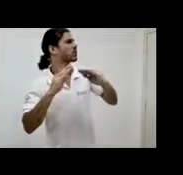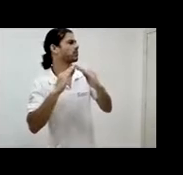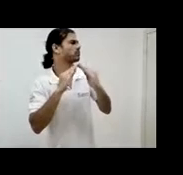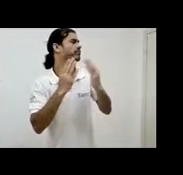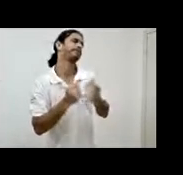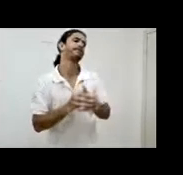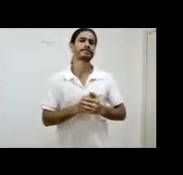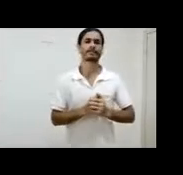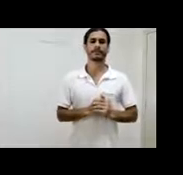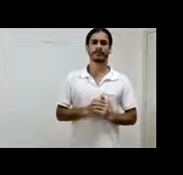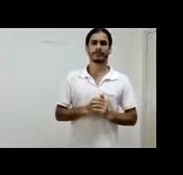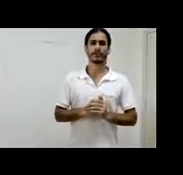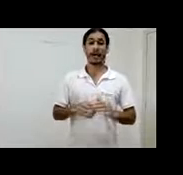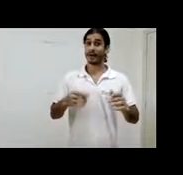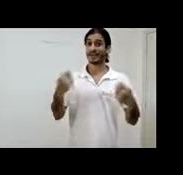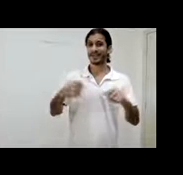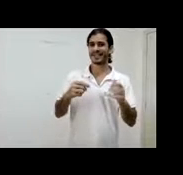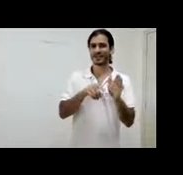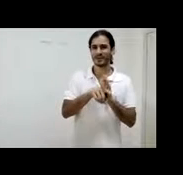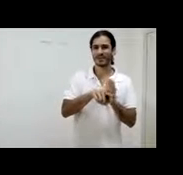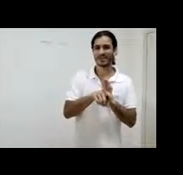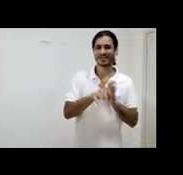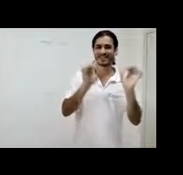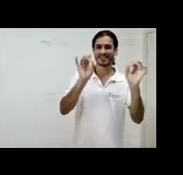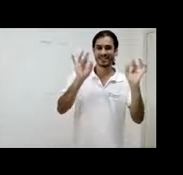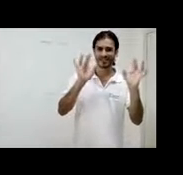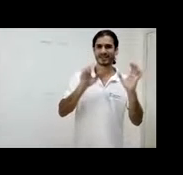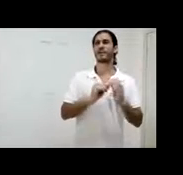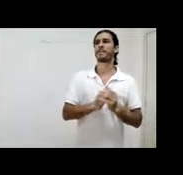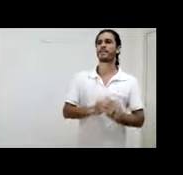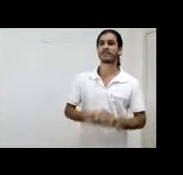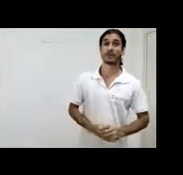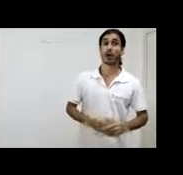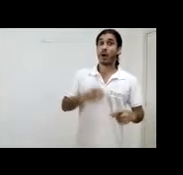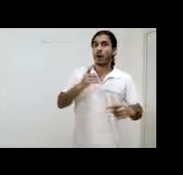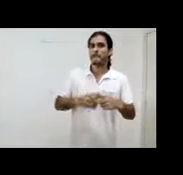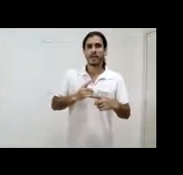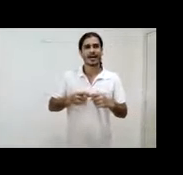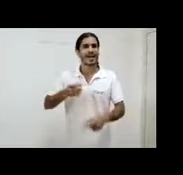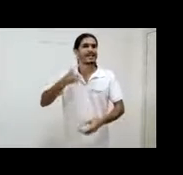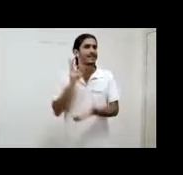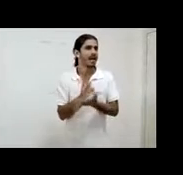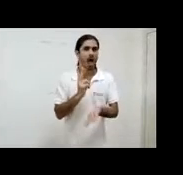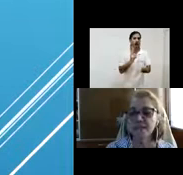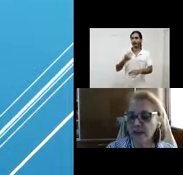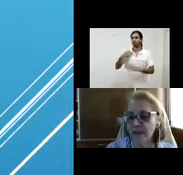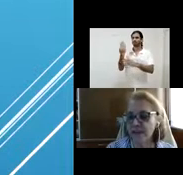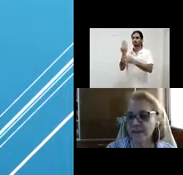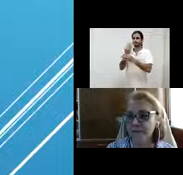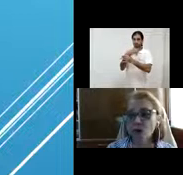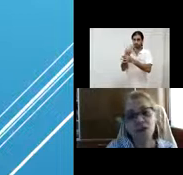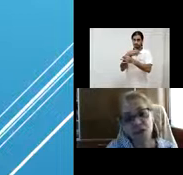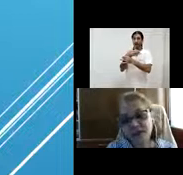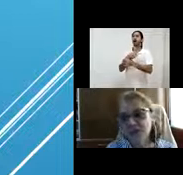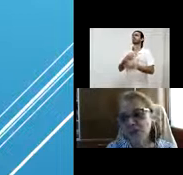não é? É muito interessante isso, porque sempre, todas as vezes que eu pego o táxi, ele pergunta, fica perto de quê?